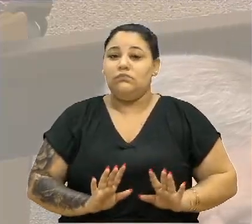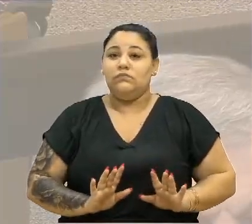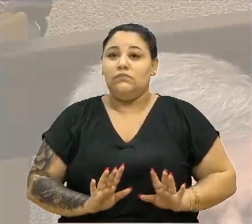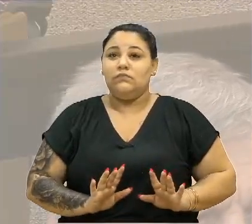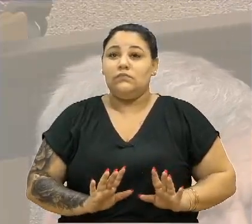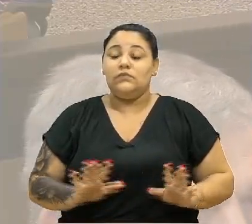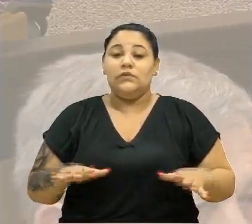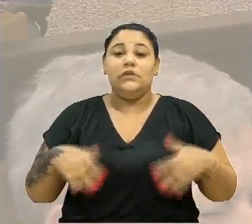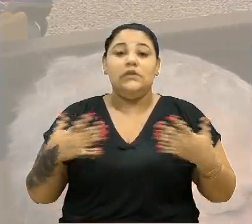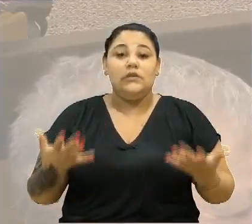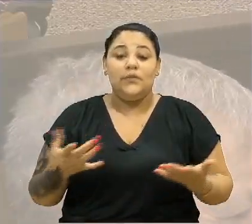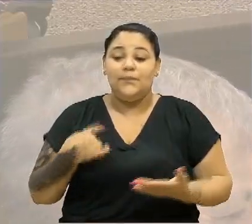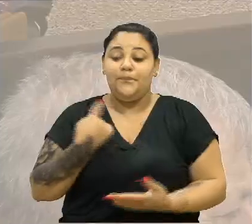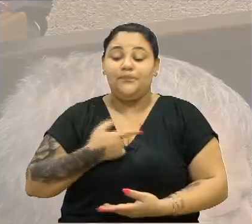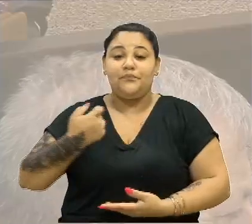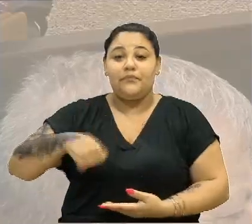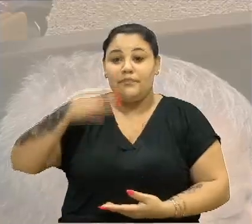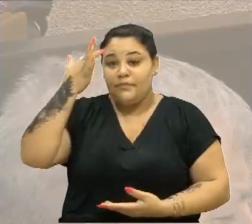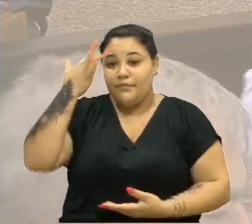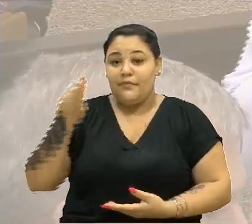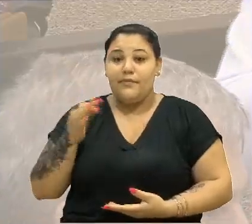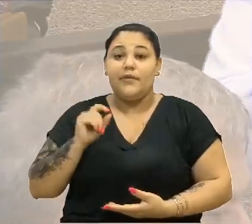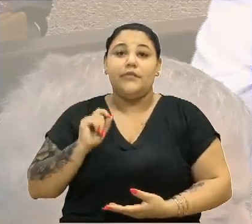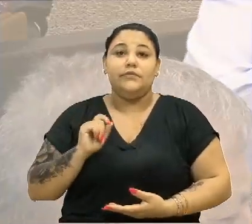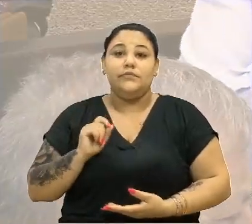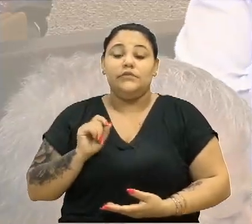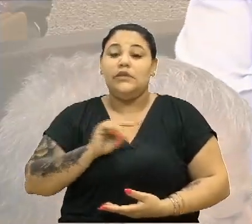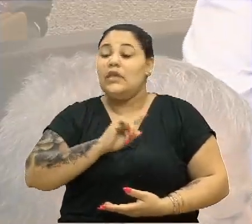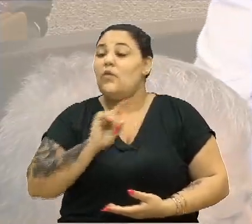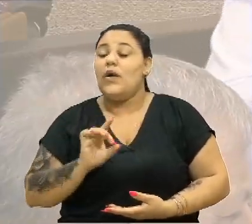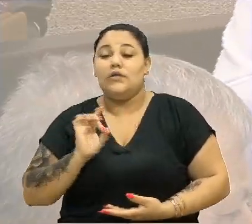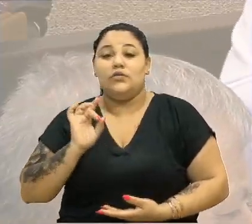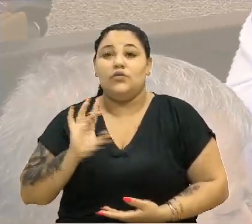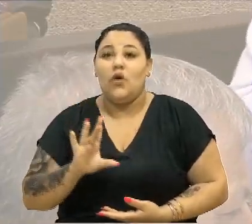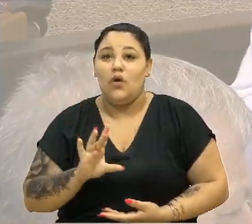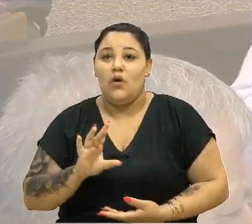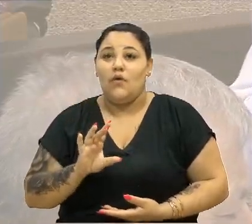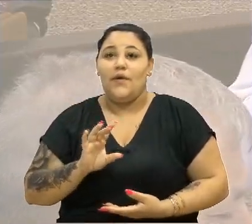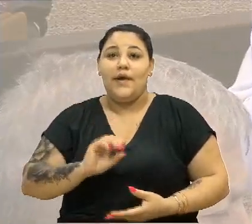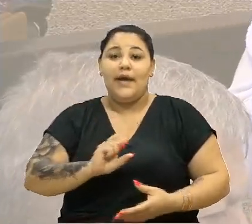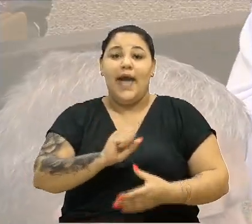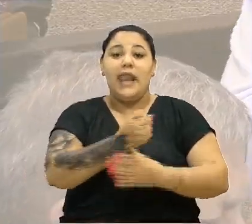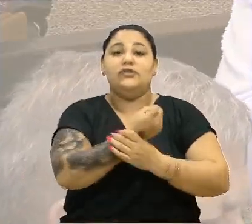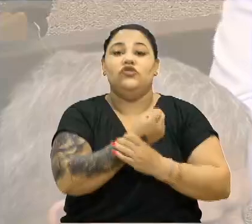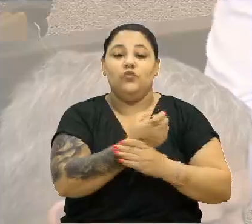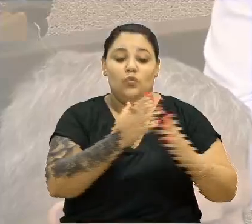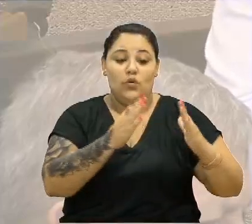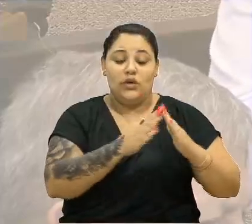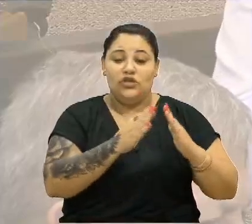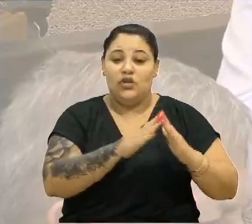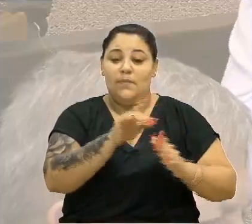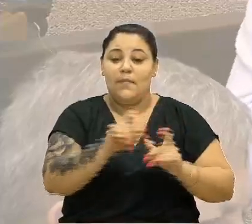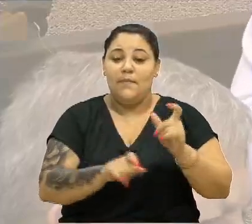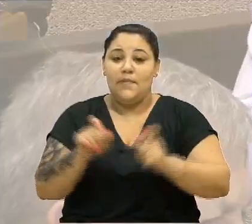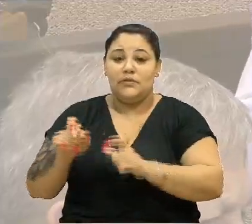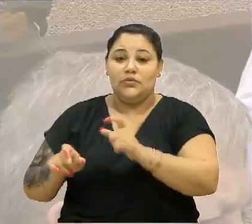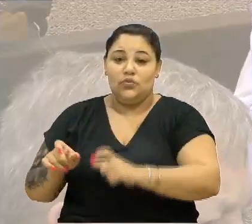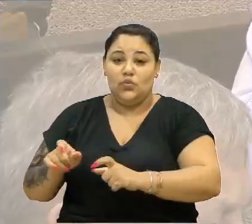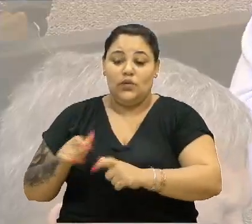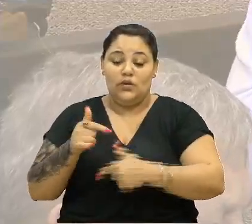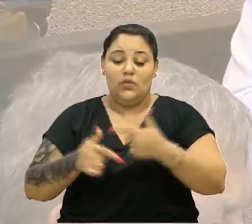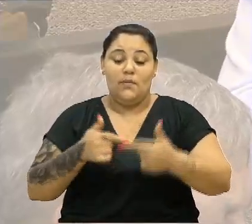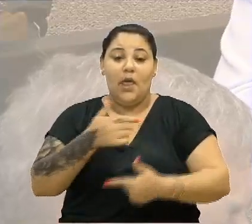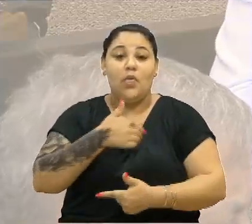a gente precisa compreender também que não é apenas garantir a moradia para as pessoas e garantir os serviços